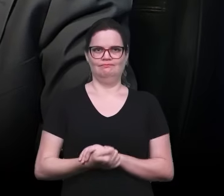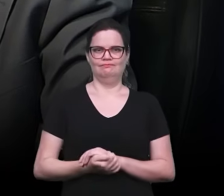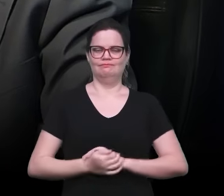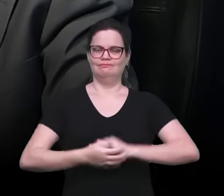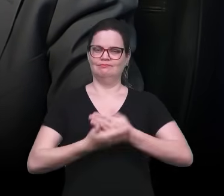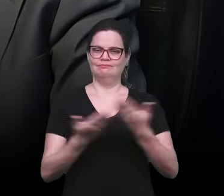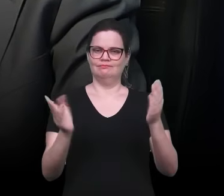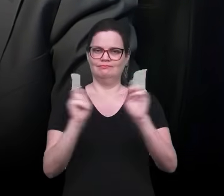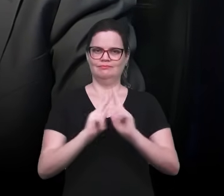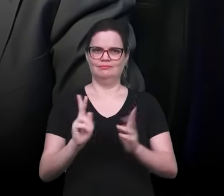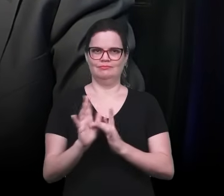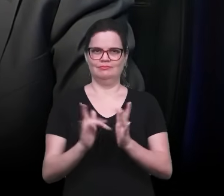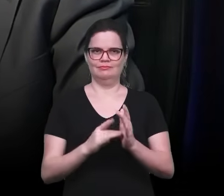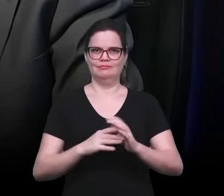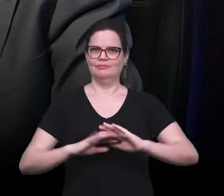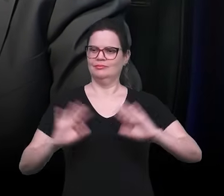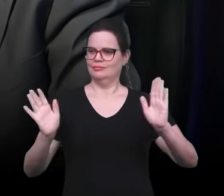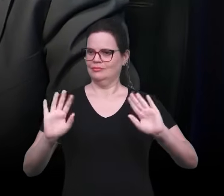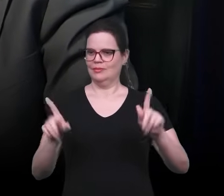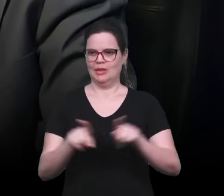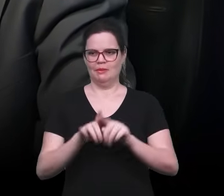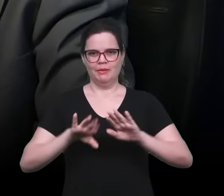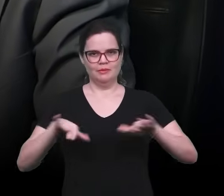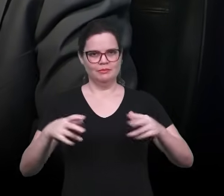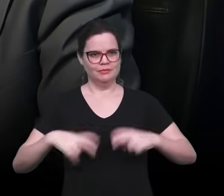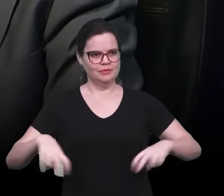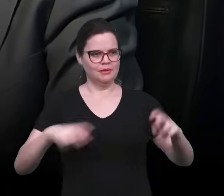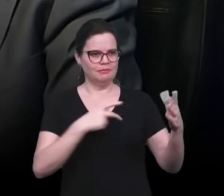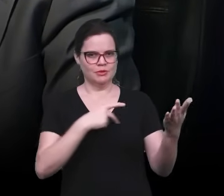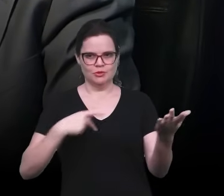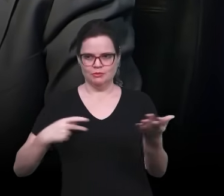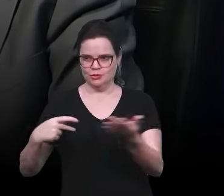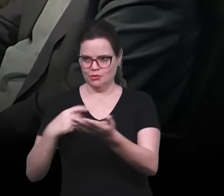A todos a paz do Senhor. Despedimos da mesa então, pastor Miguel,